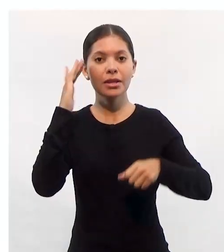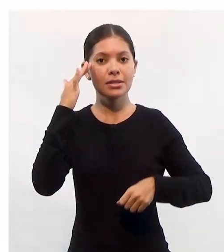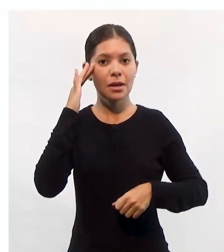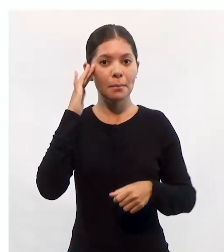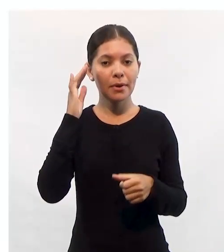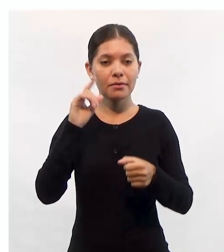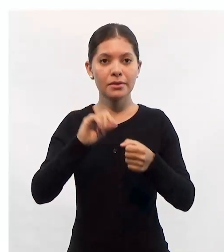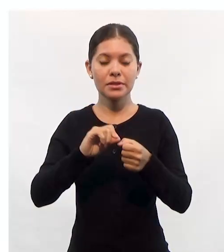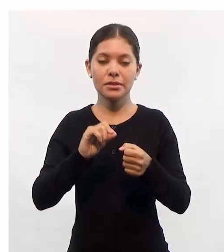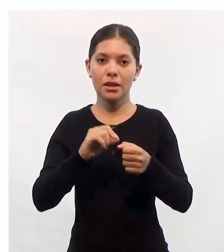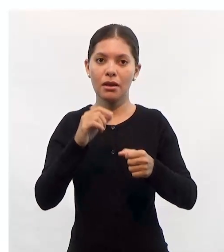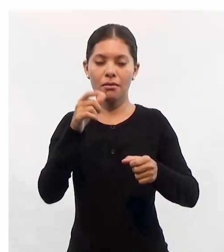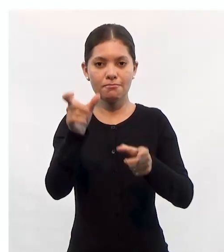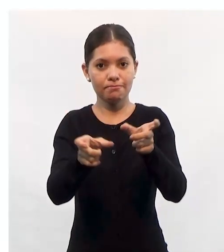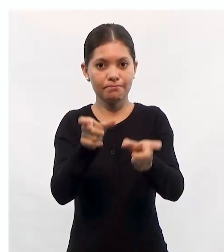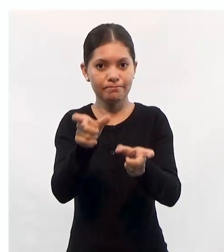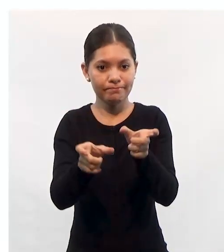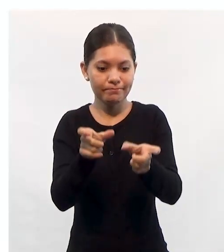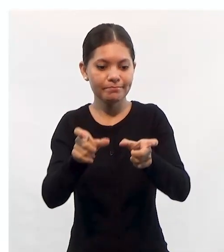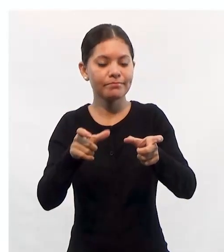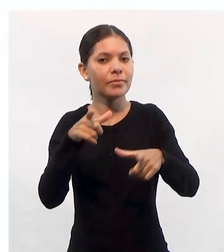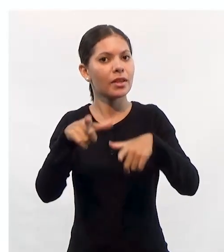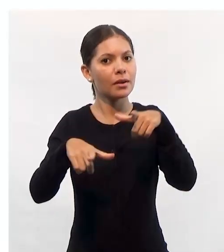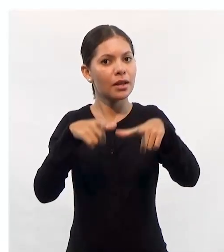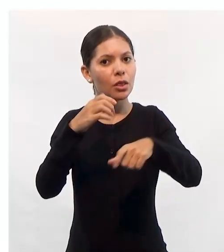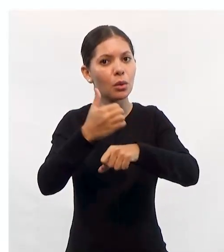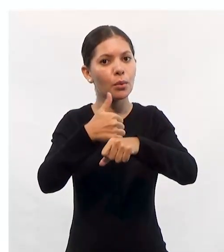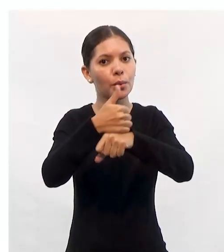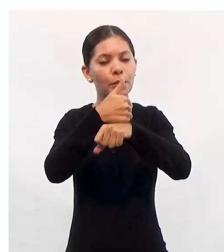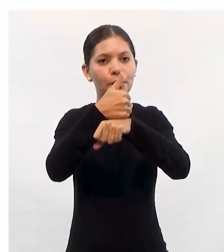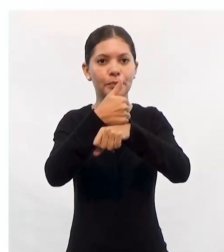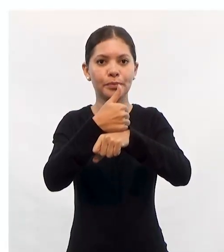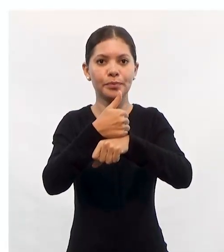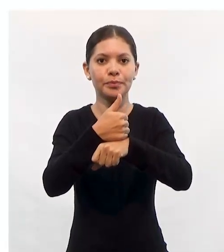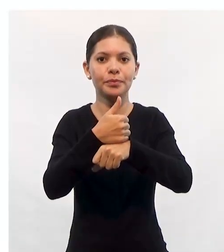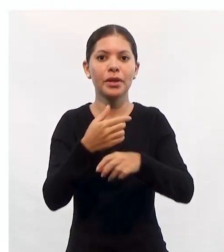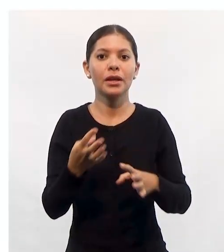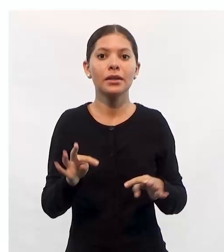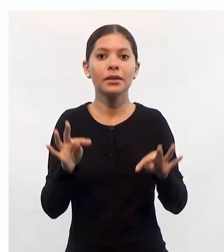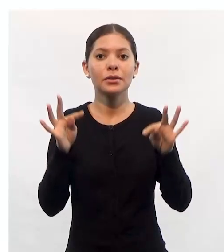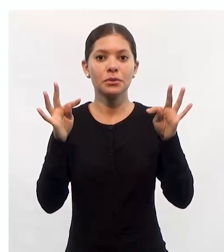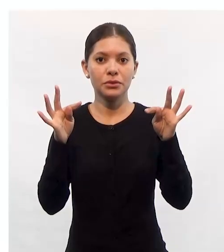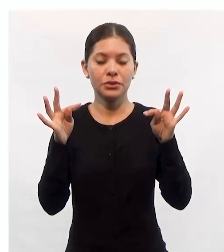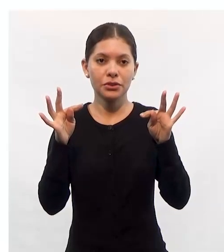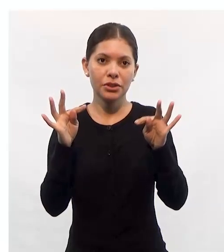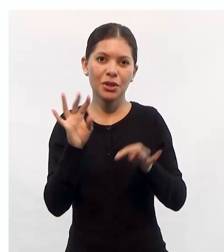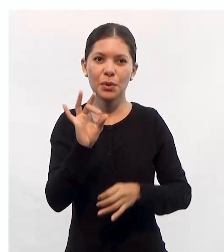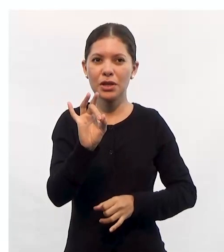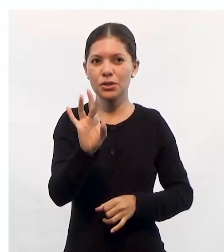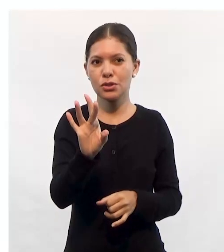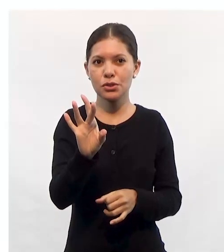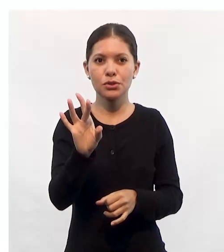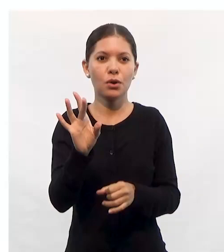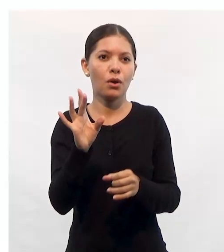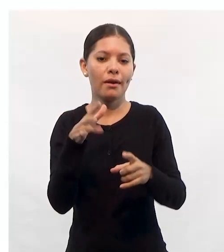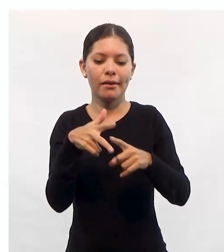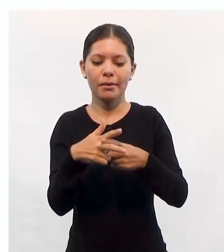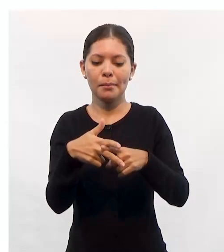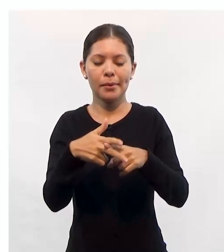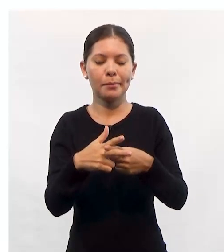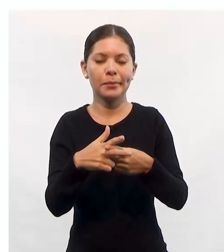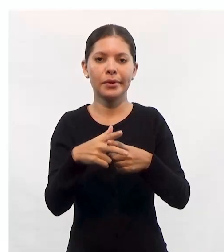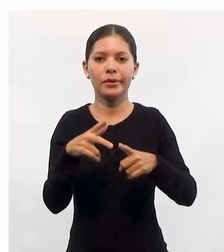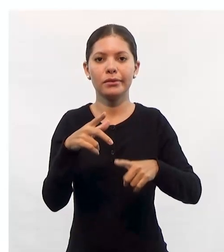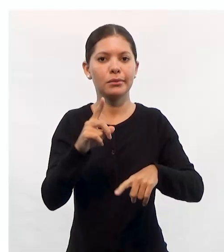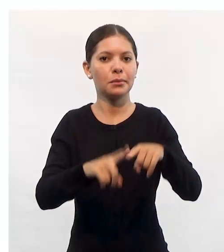fazer, representado pelos trabalhadores. Essa tecnologia, como nós estávamos falando, não é somente esses